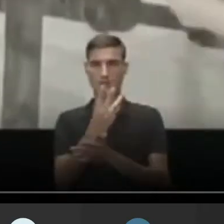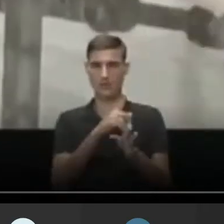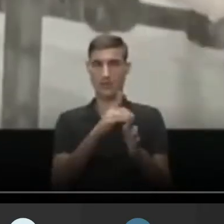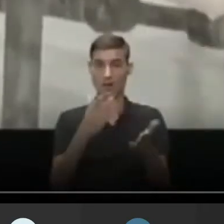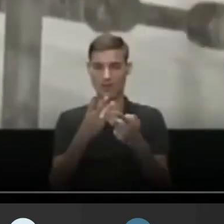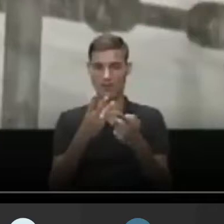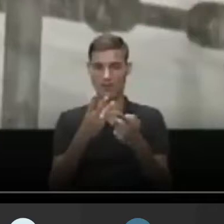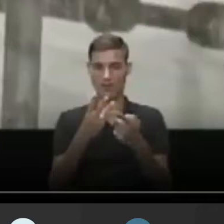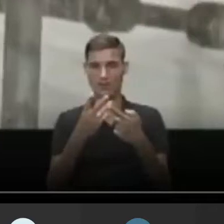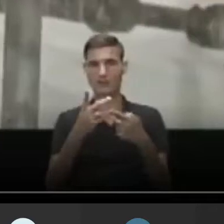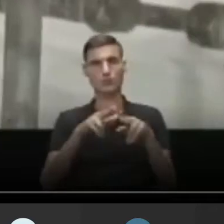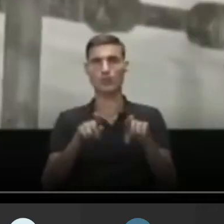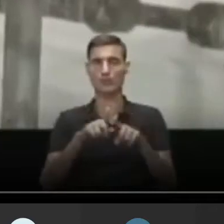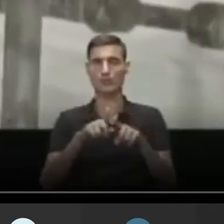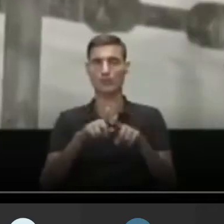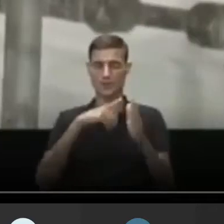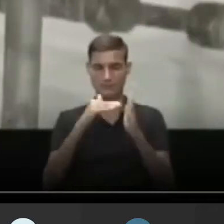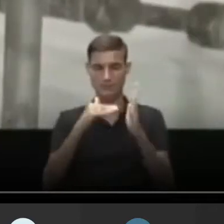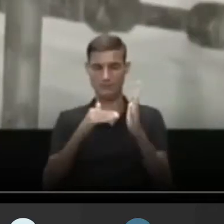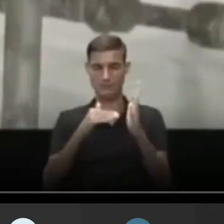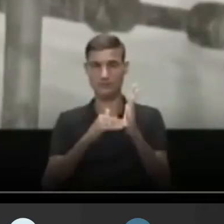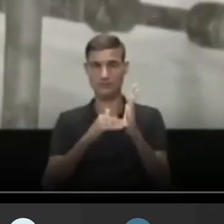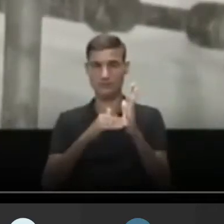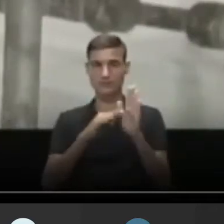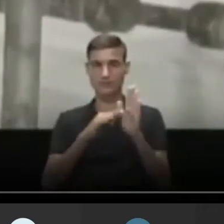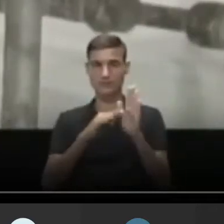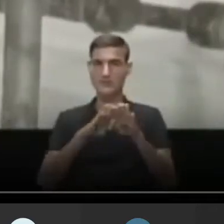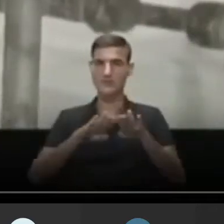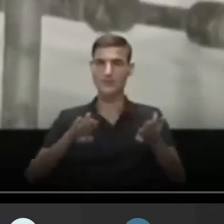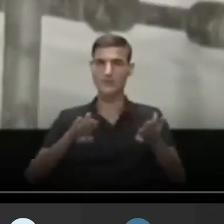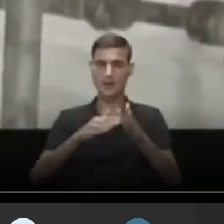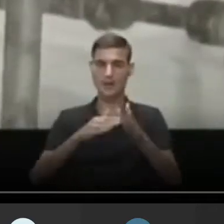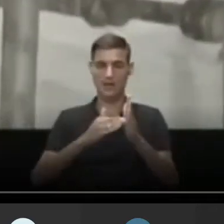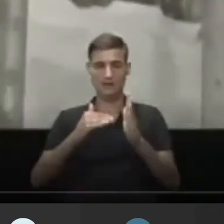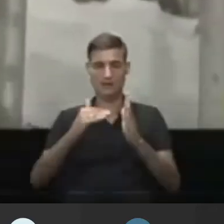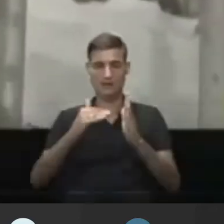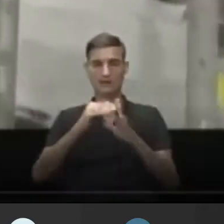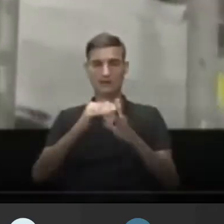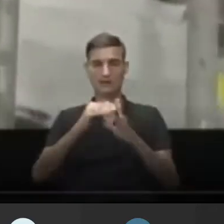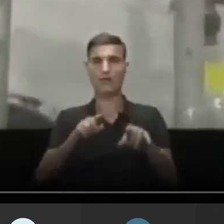Bom, como sempre, a parte de baixo é a parte aquosa.